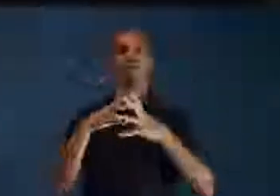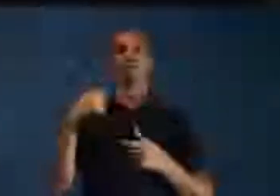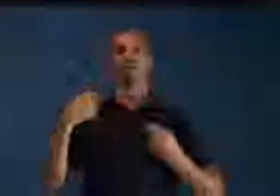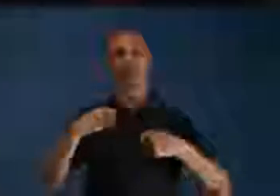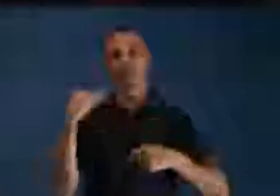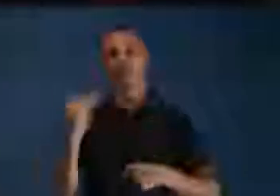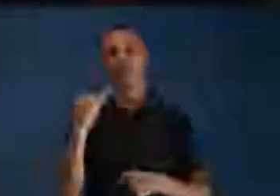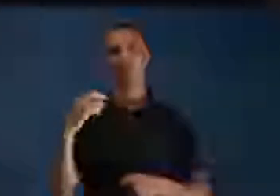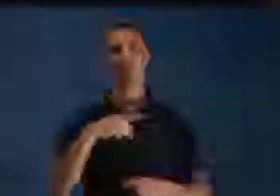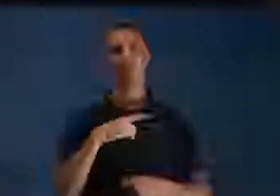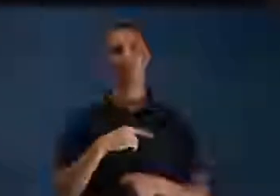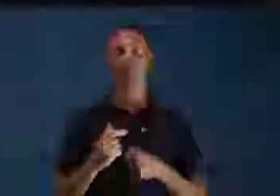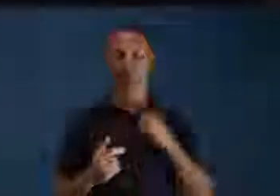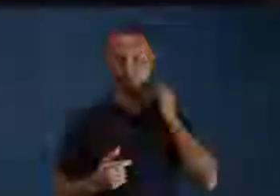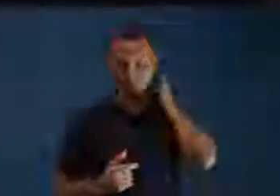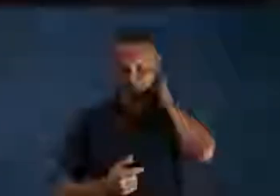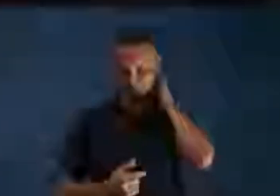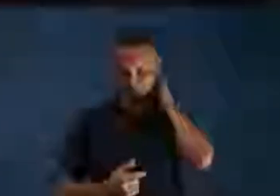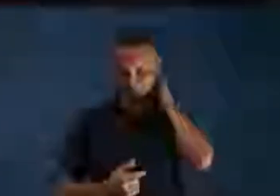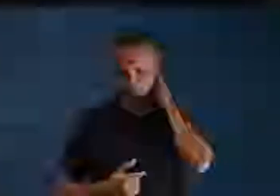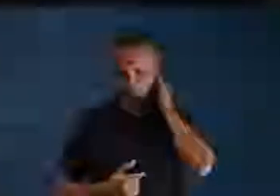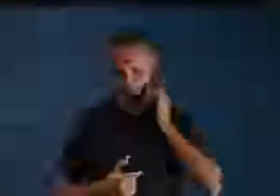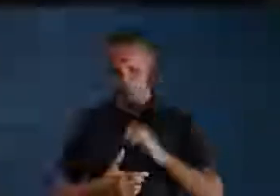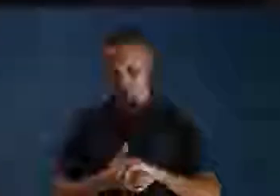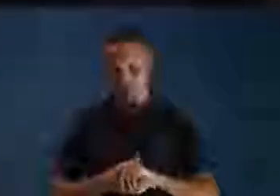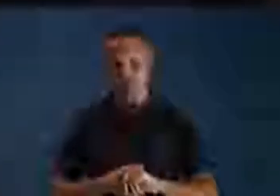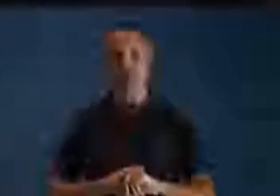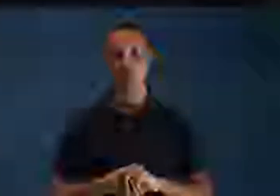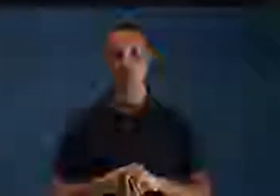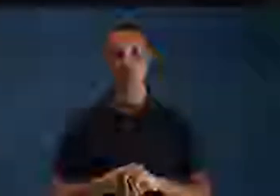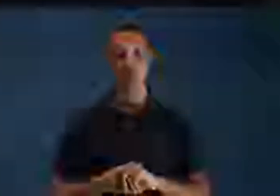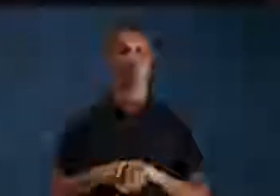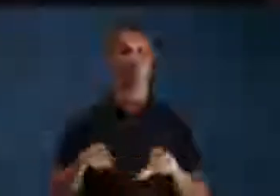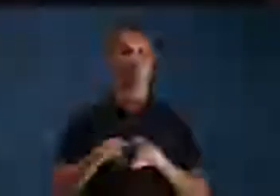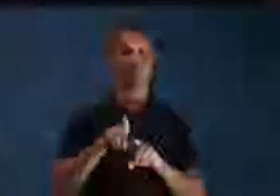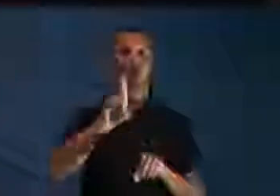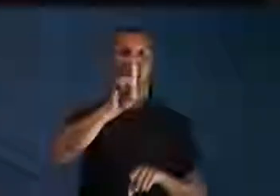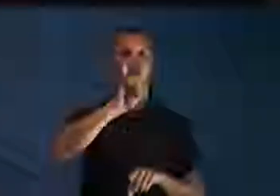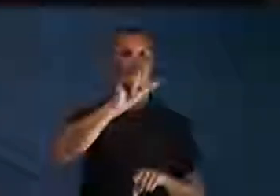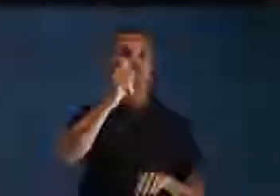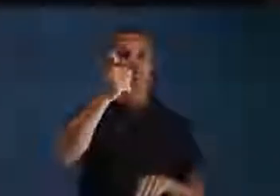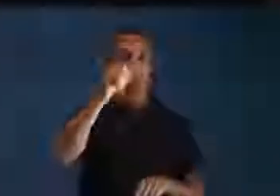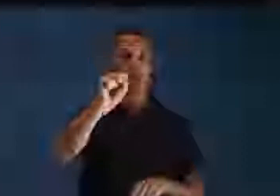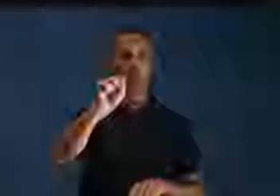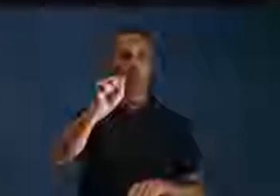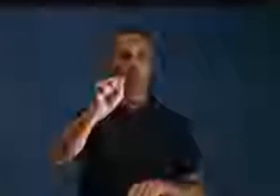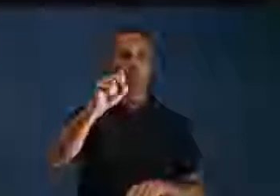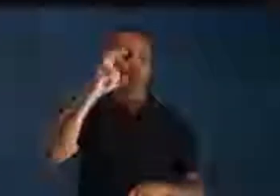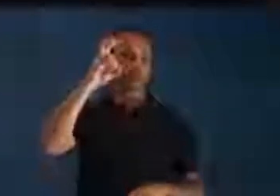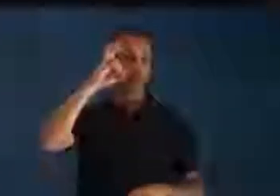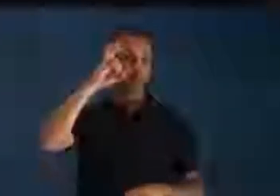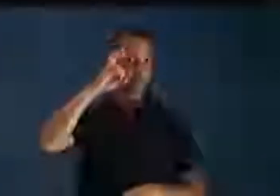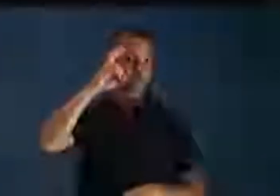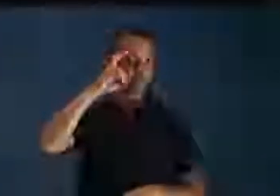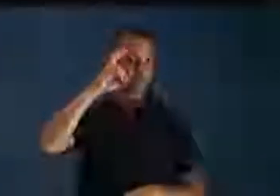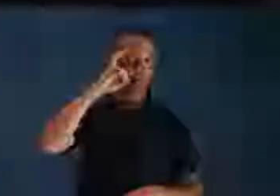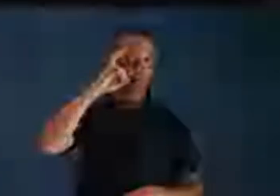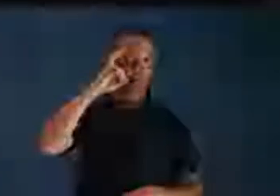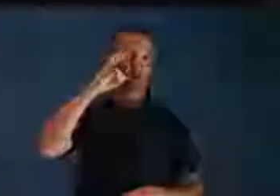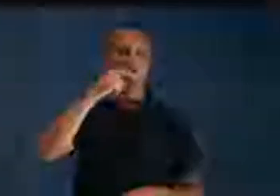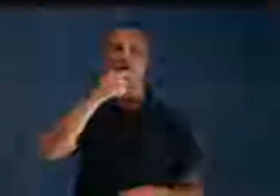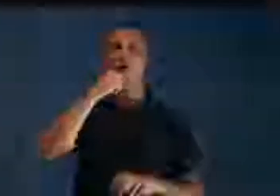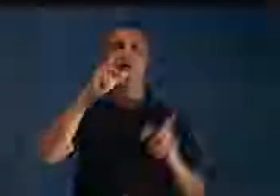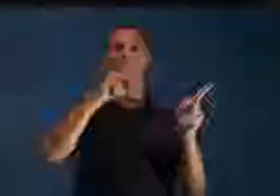necessário que nunca. No dia 18, quinta-feira, o